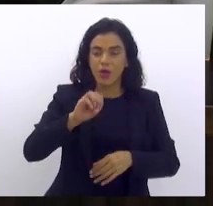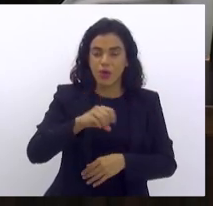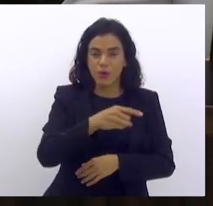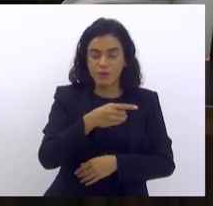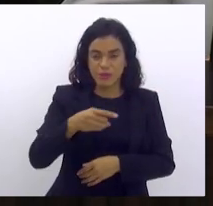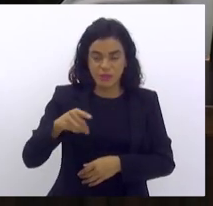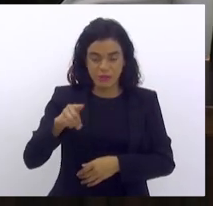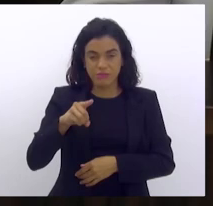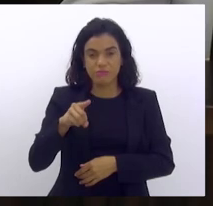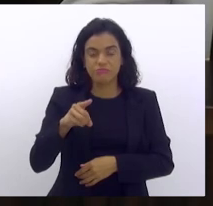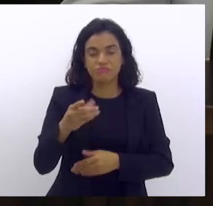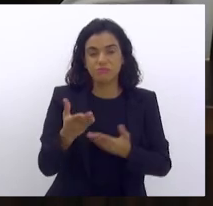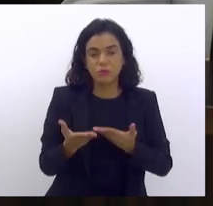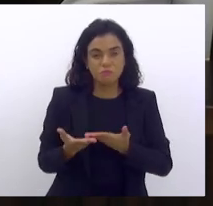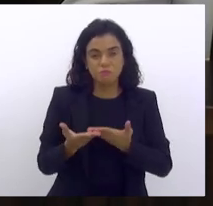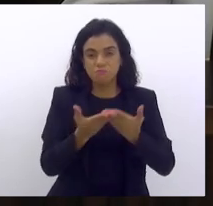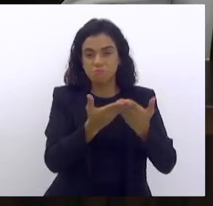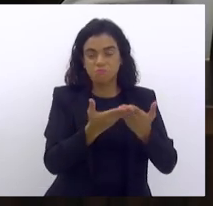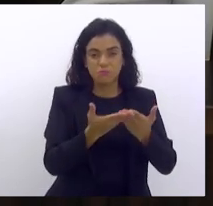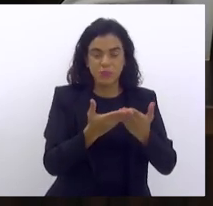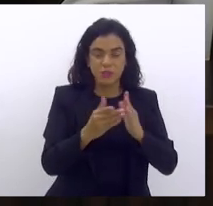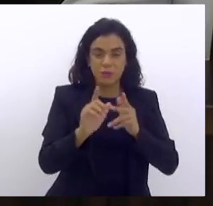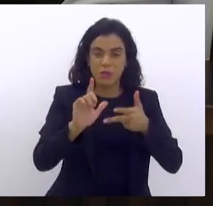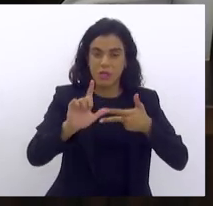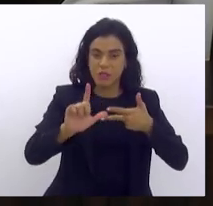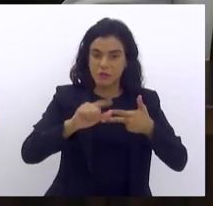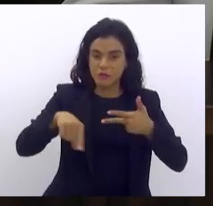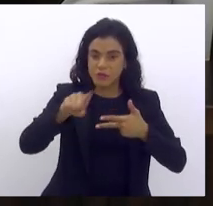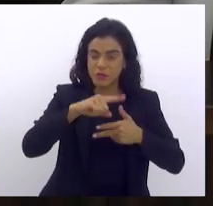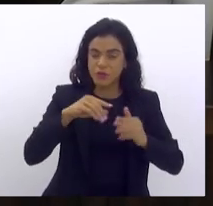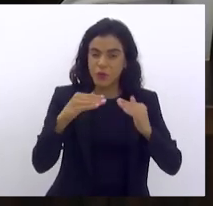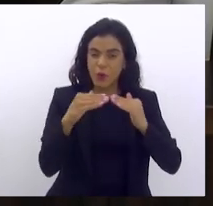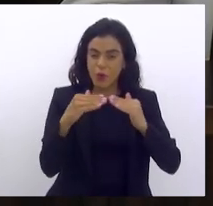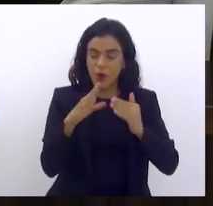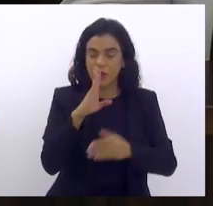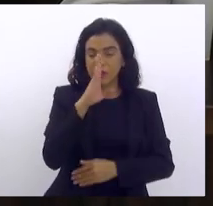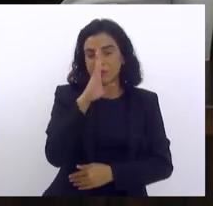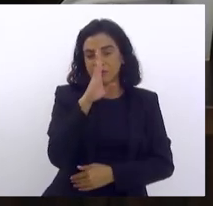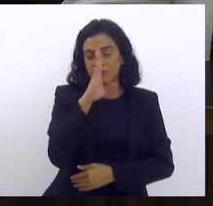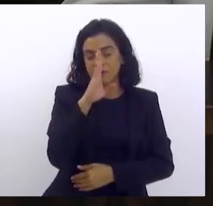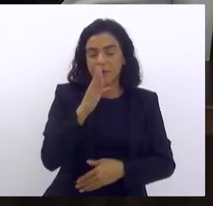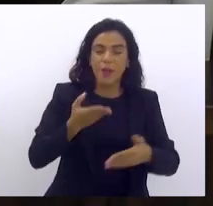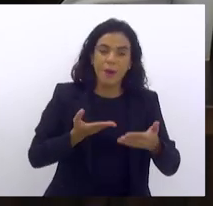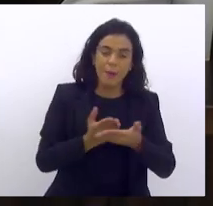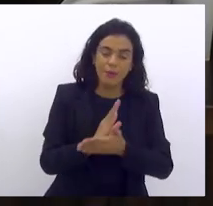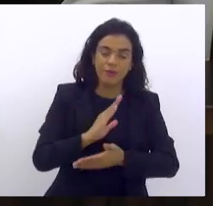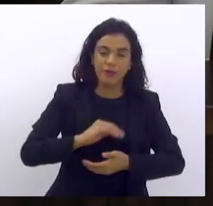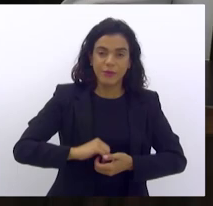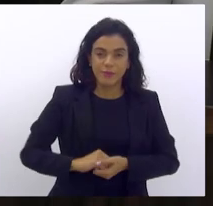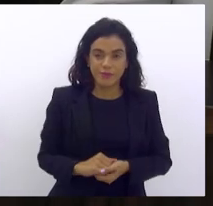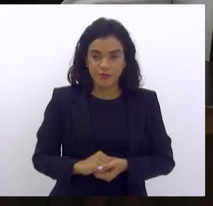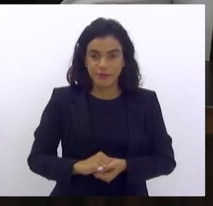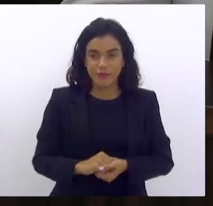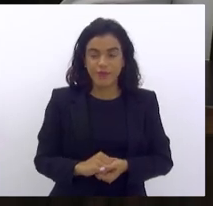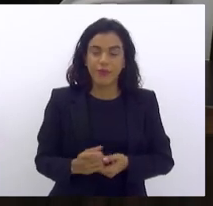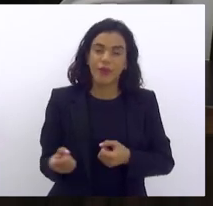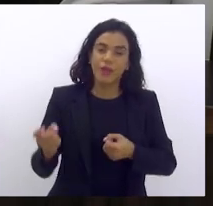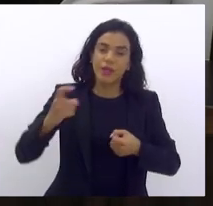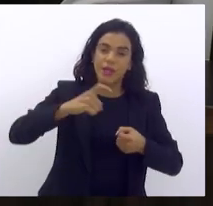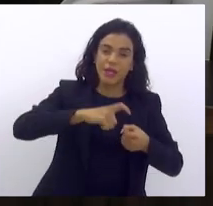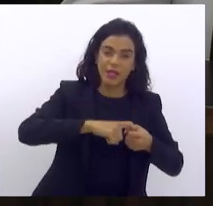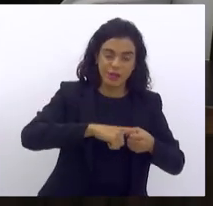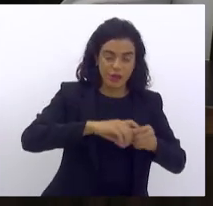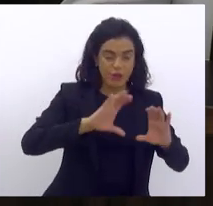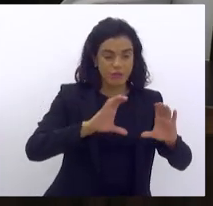da comissão de indicação legislativa. Sou de que aprovo, permaneço como estão, aprovado. Retorno ao